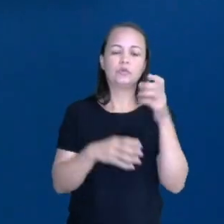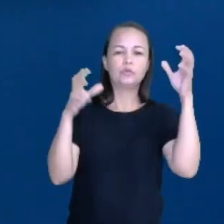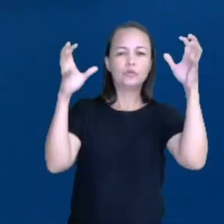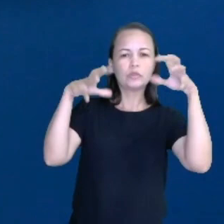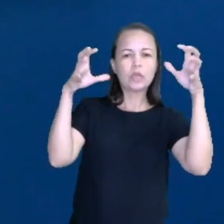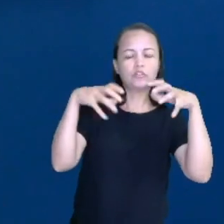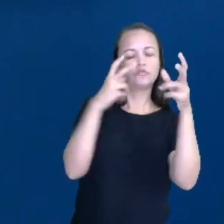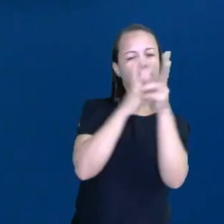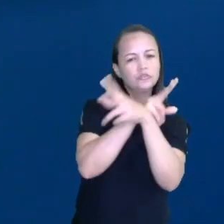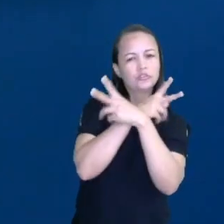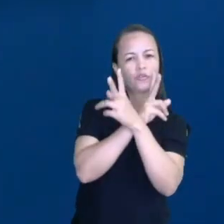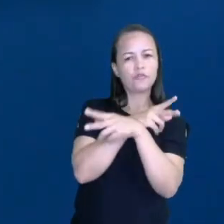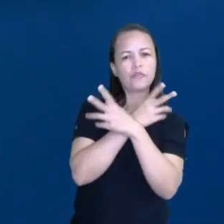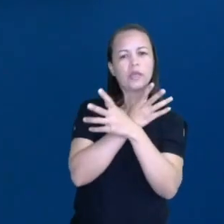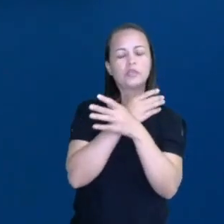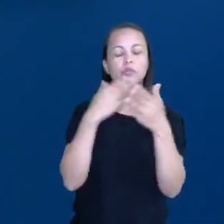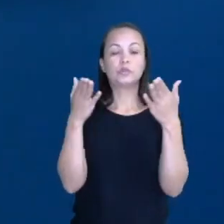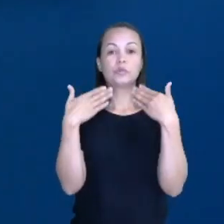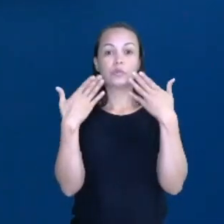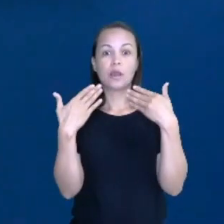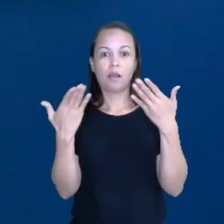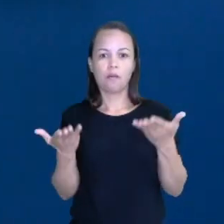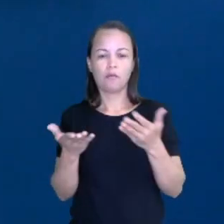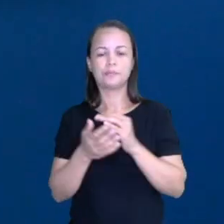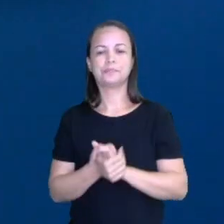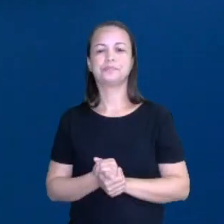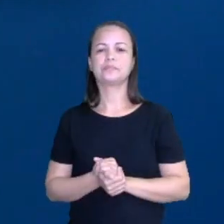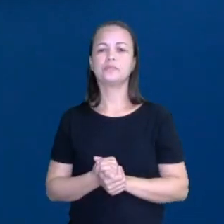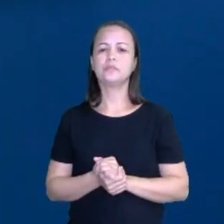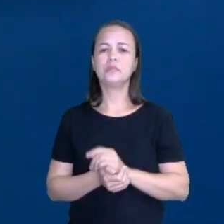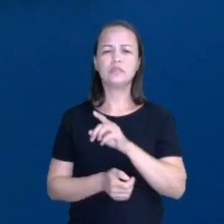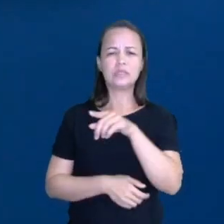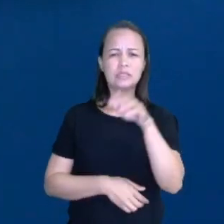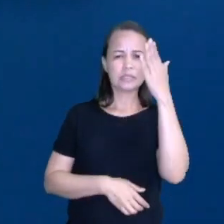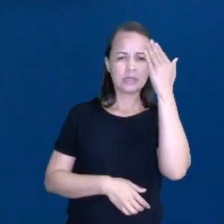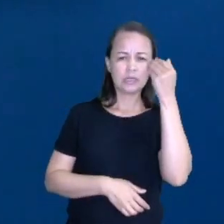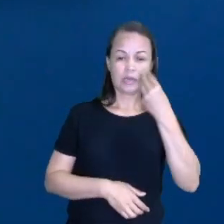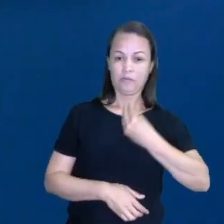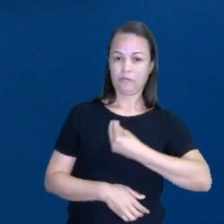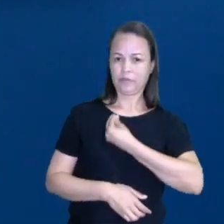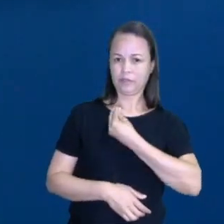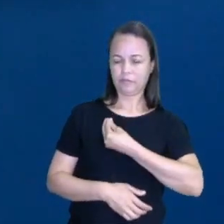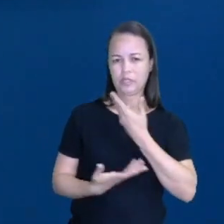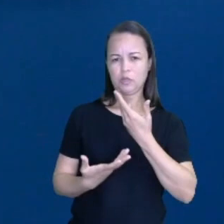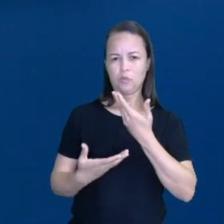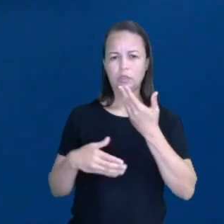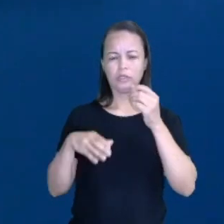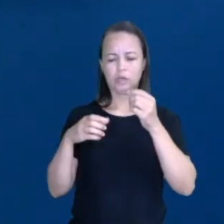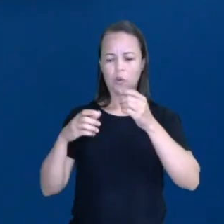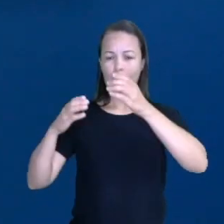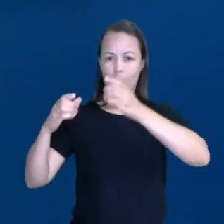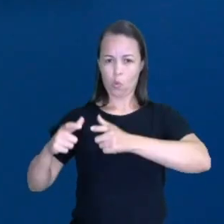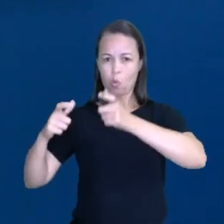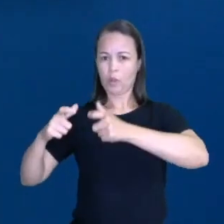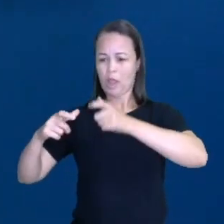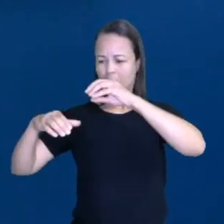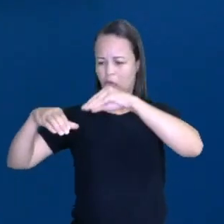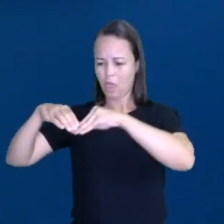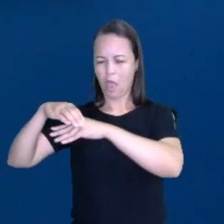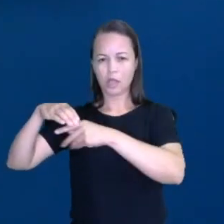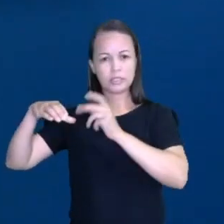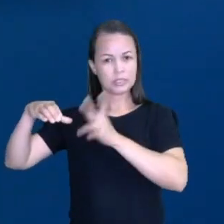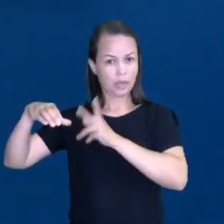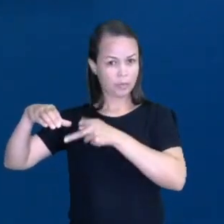da chuva. E vocês sabiam que eles viviam, eles não passavam a vida toda morando num só lugar, né?